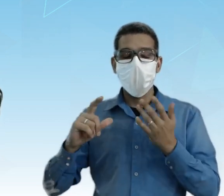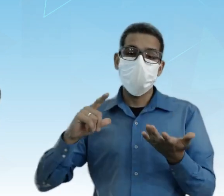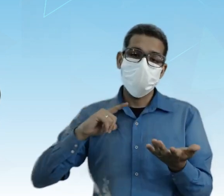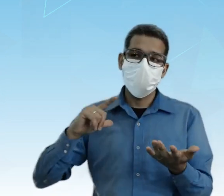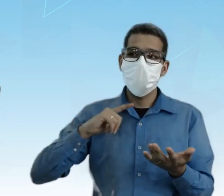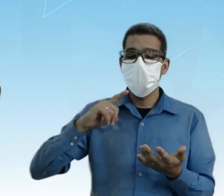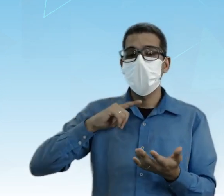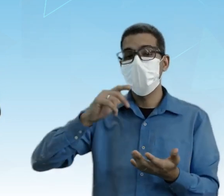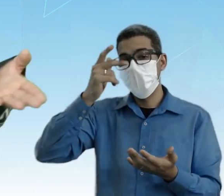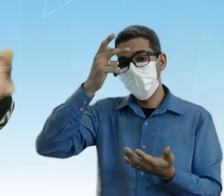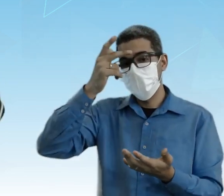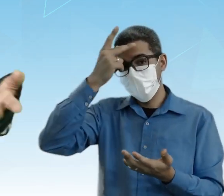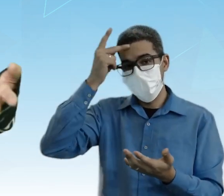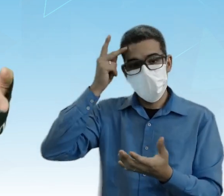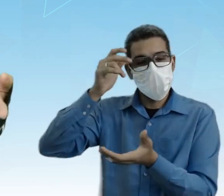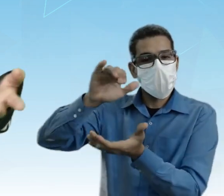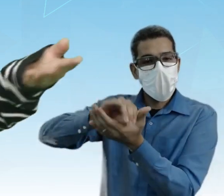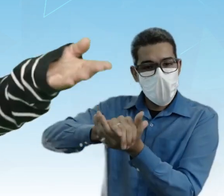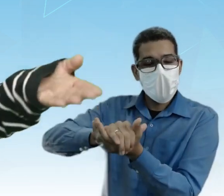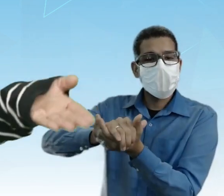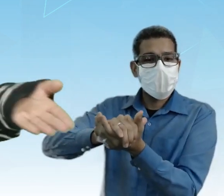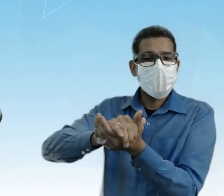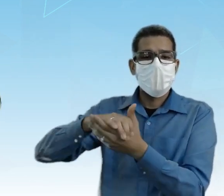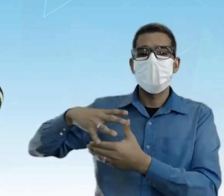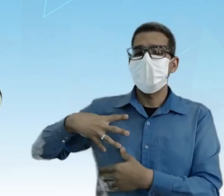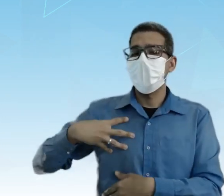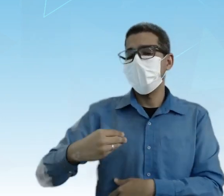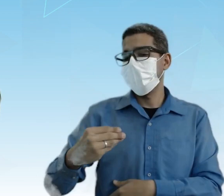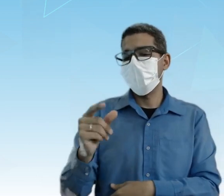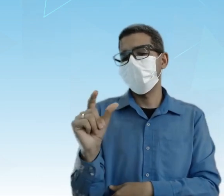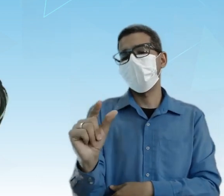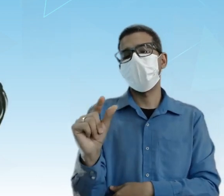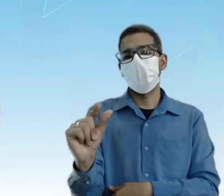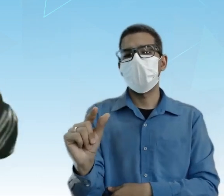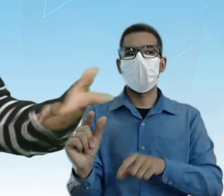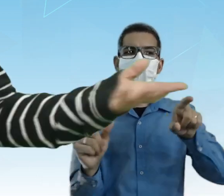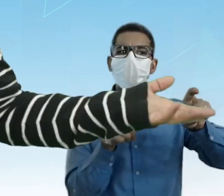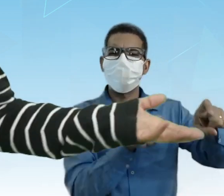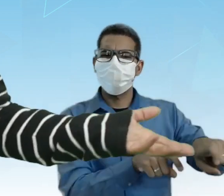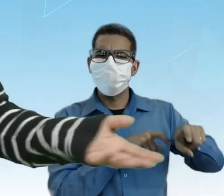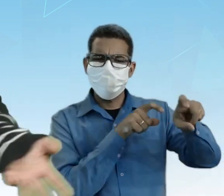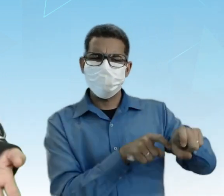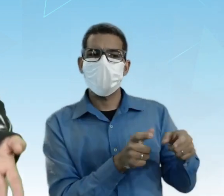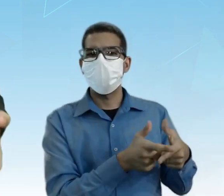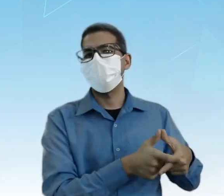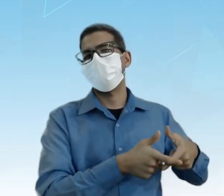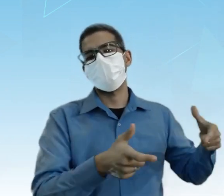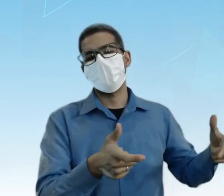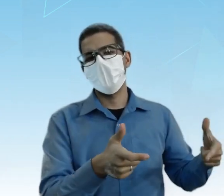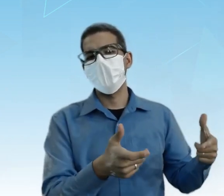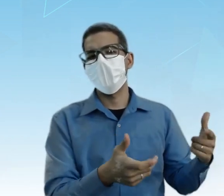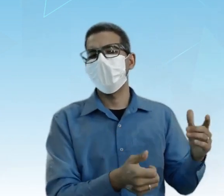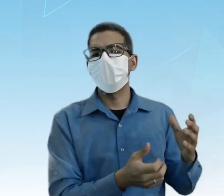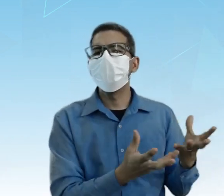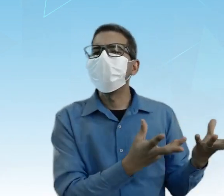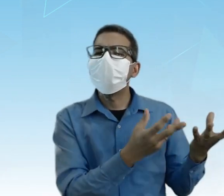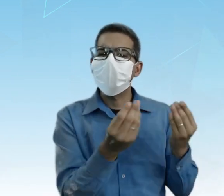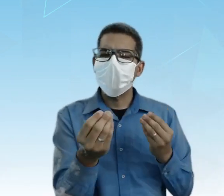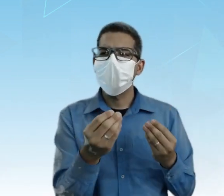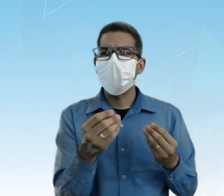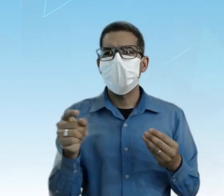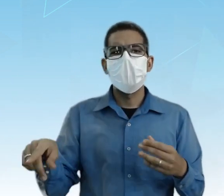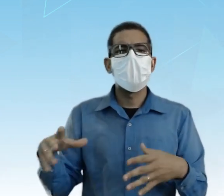onde casais têm menos filhos, como eu acabei de falar, do que no meio rural. No meio rural você tem mais filhos. E meio urbano tem menos